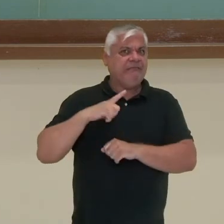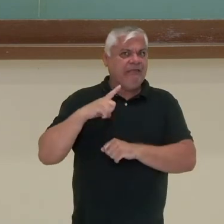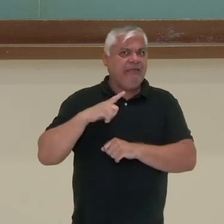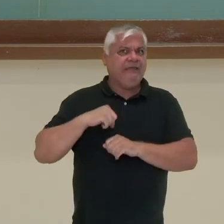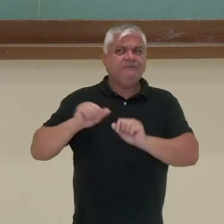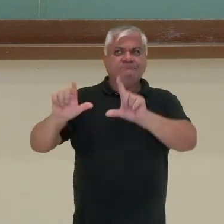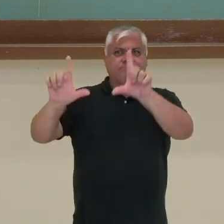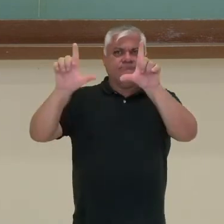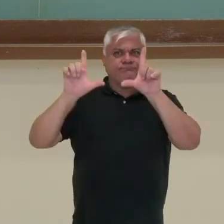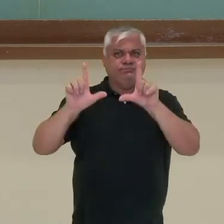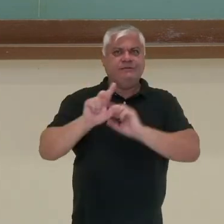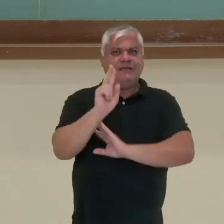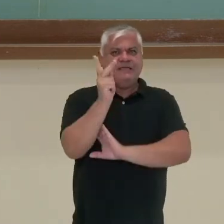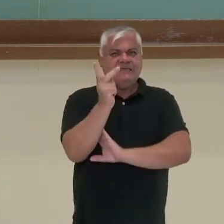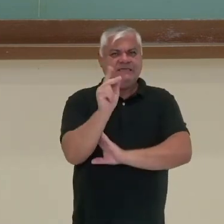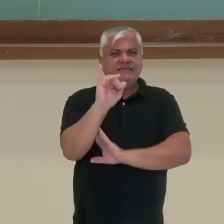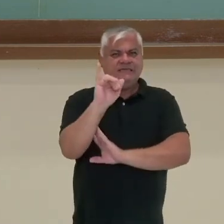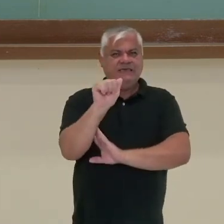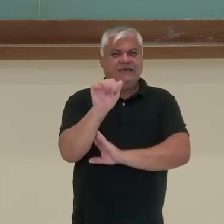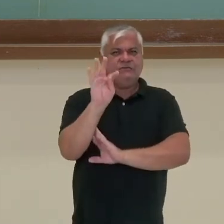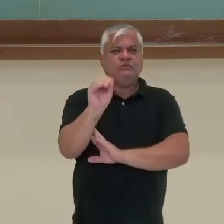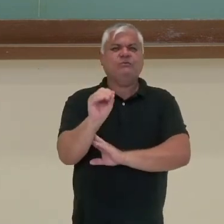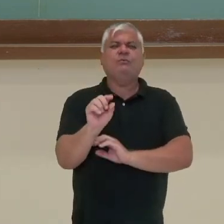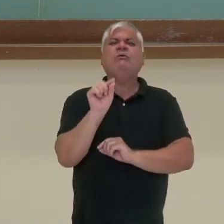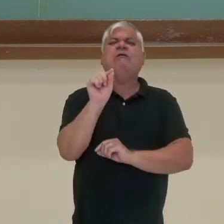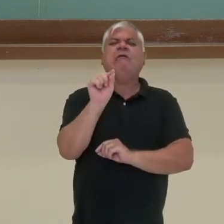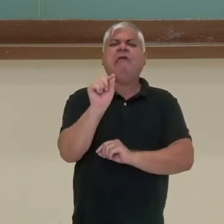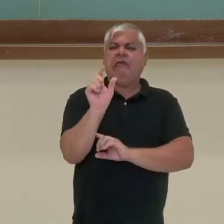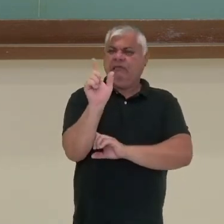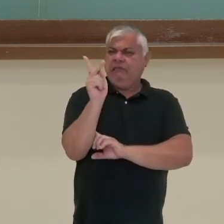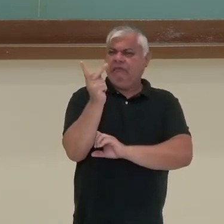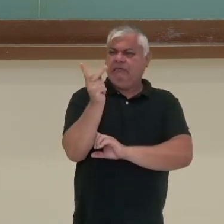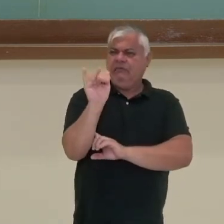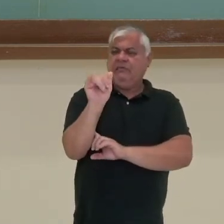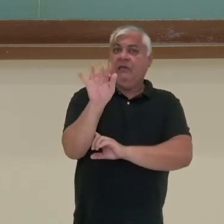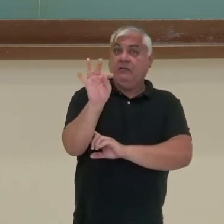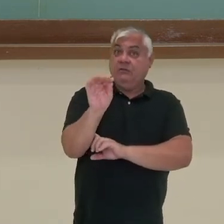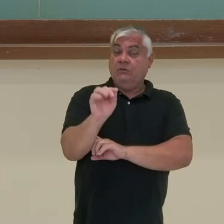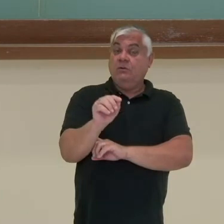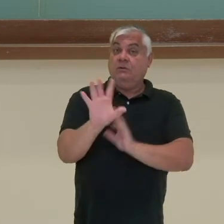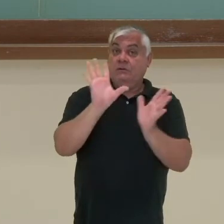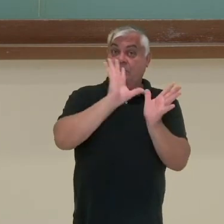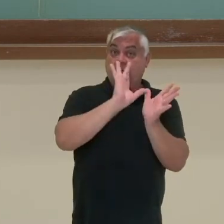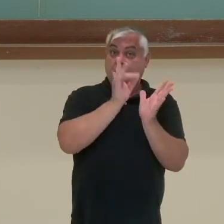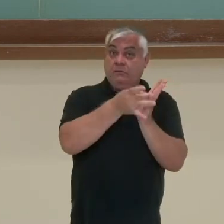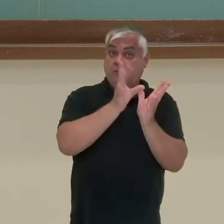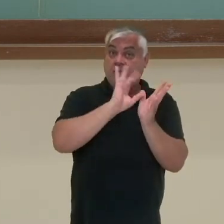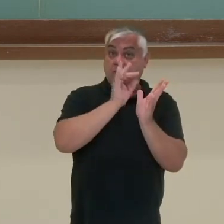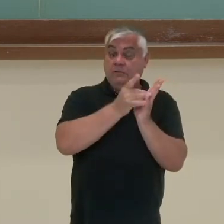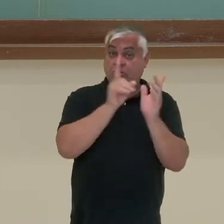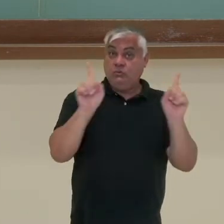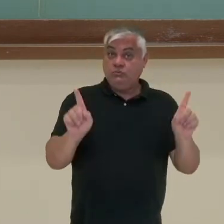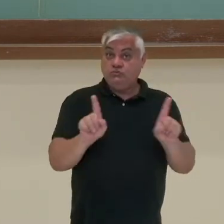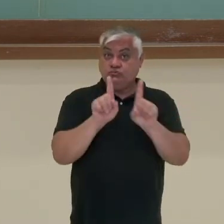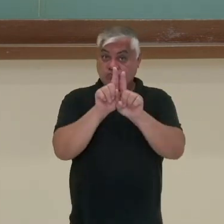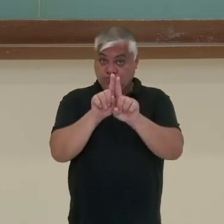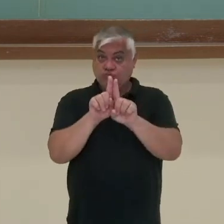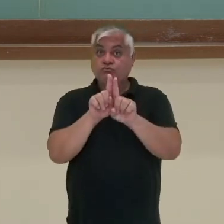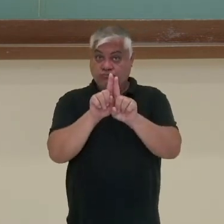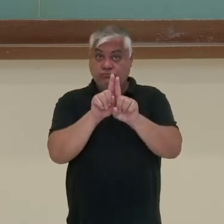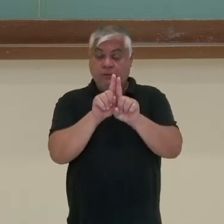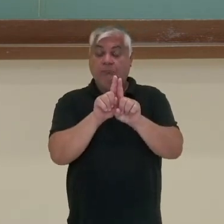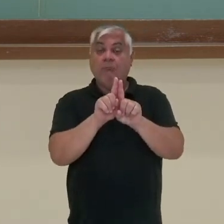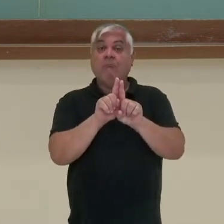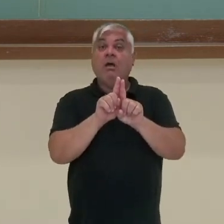cartaz que apresentou o hiato? O que é o hiato mesmo? Quando eu tenho duas vogais, né, em